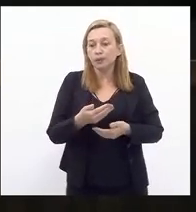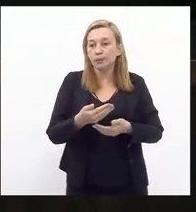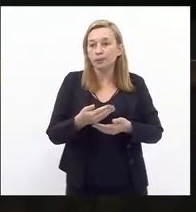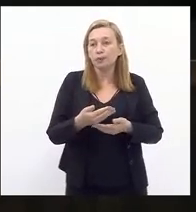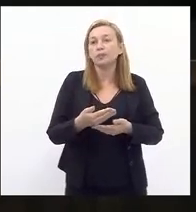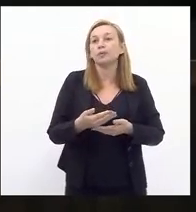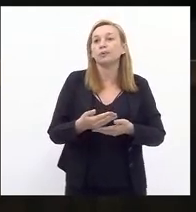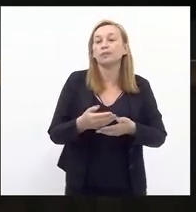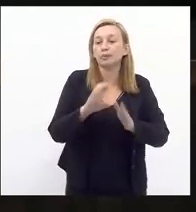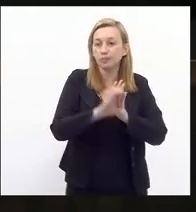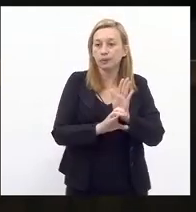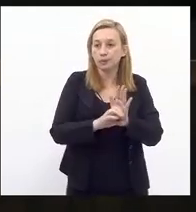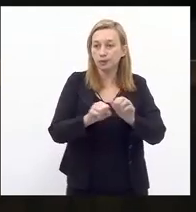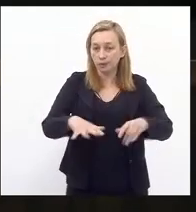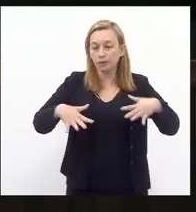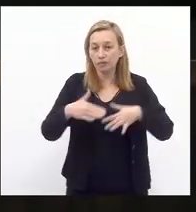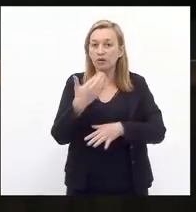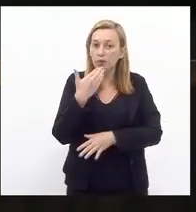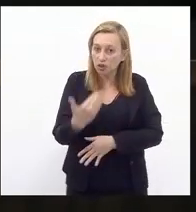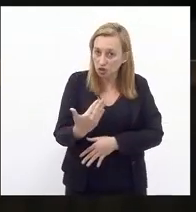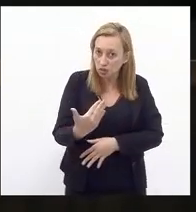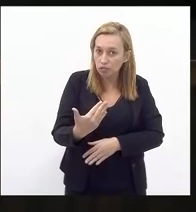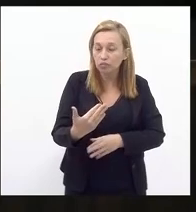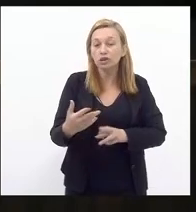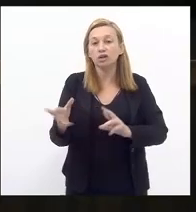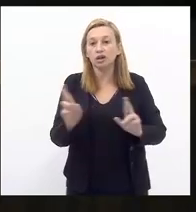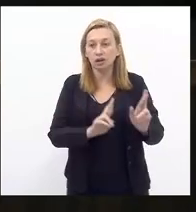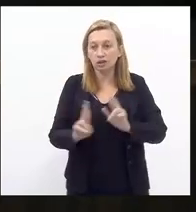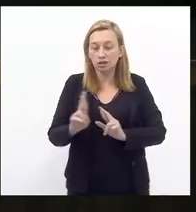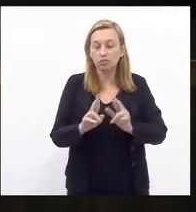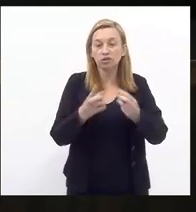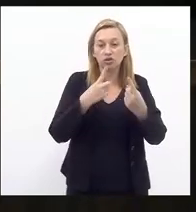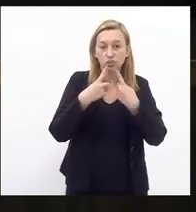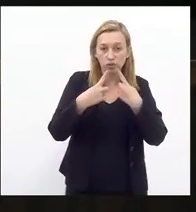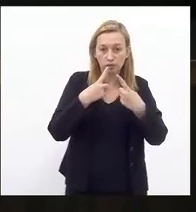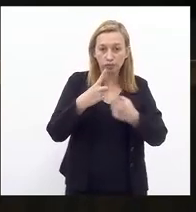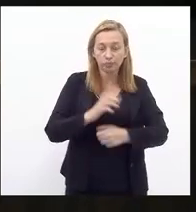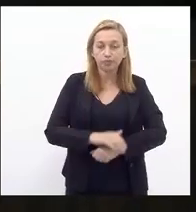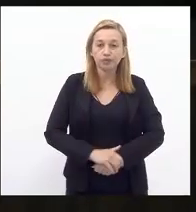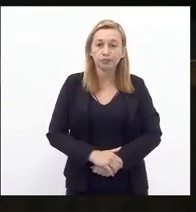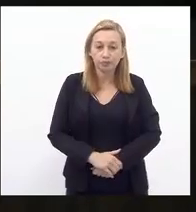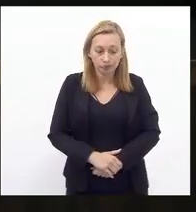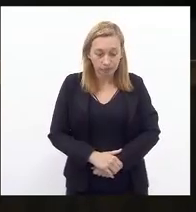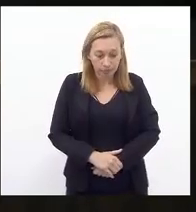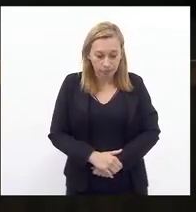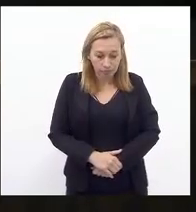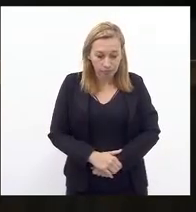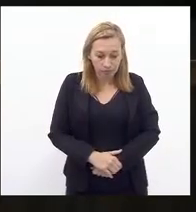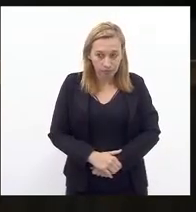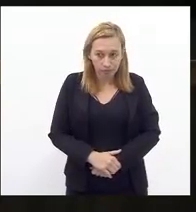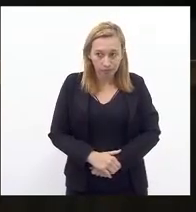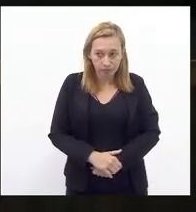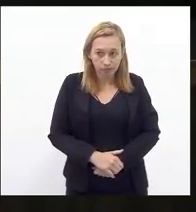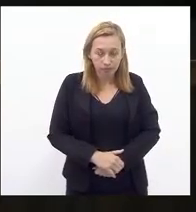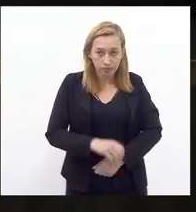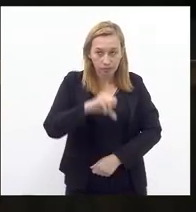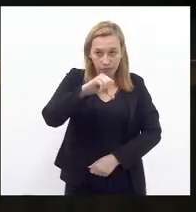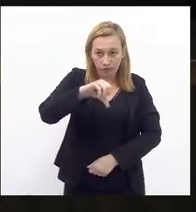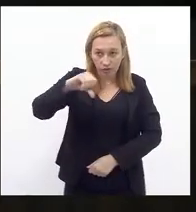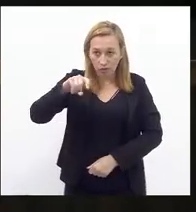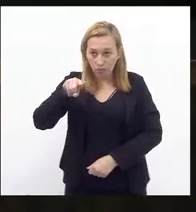que ela que fazer um caminhamento em relação a discussão oi tá tudo